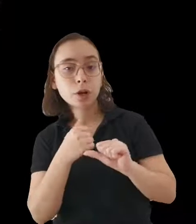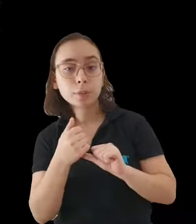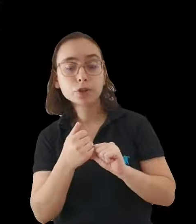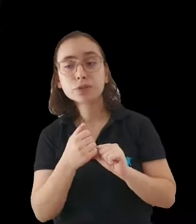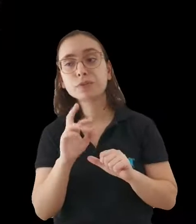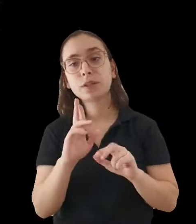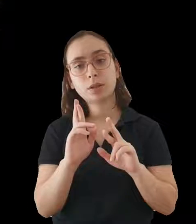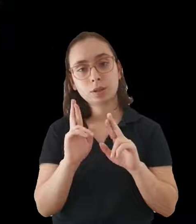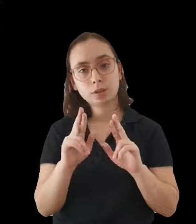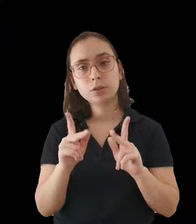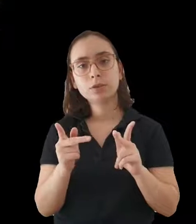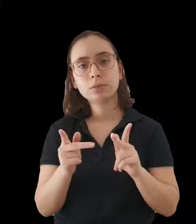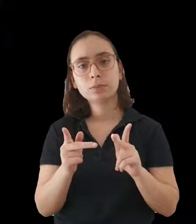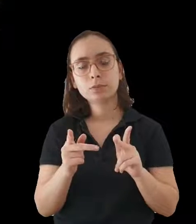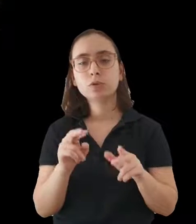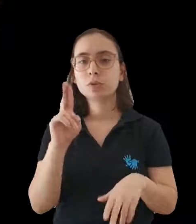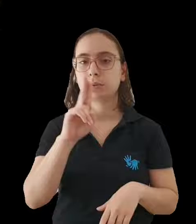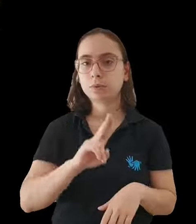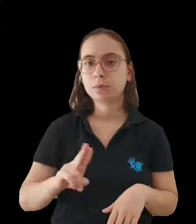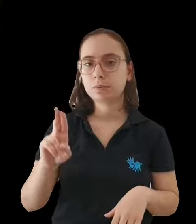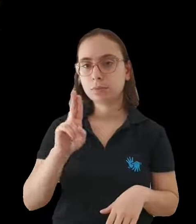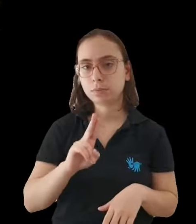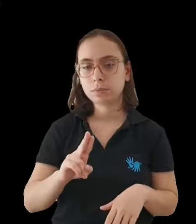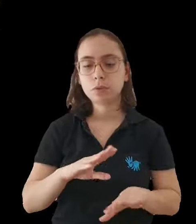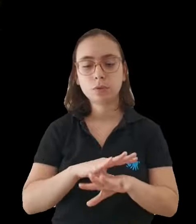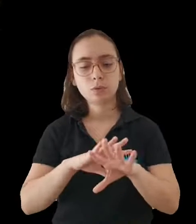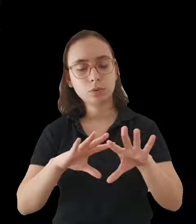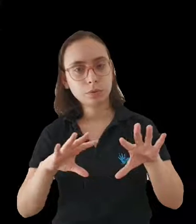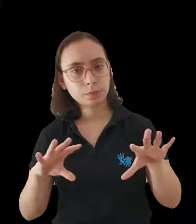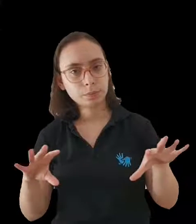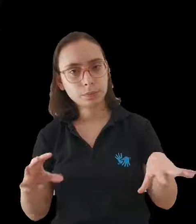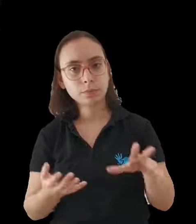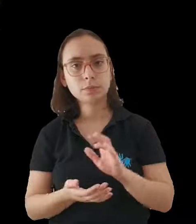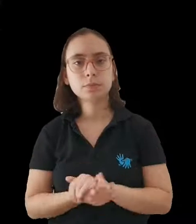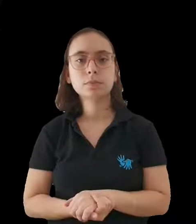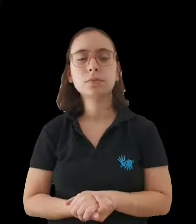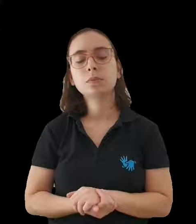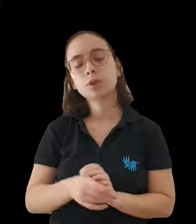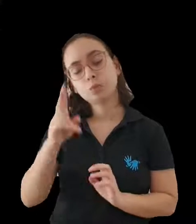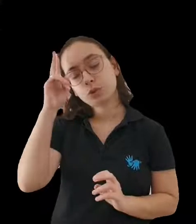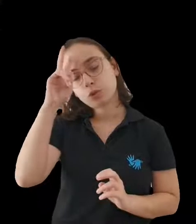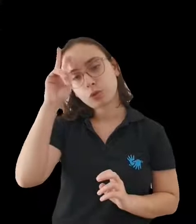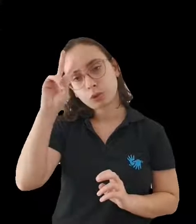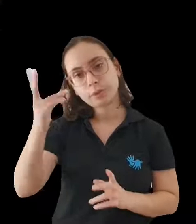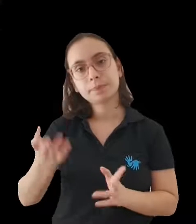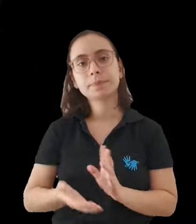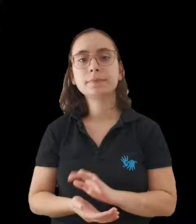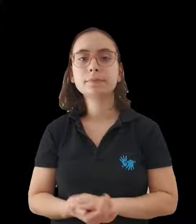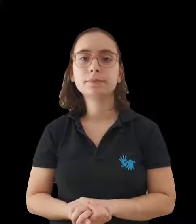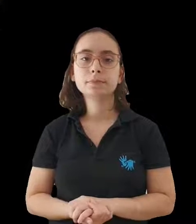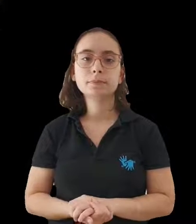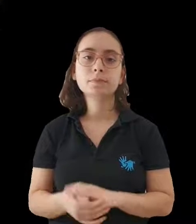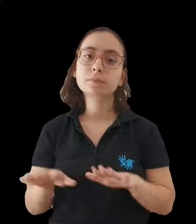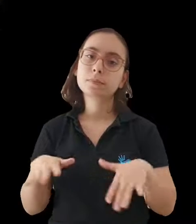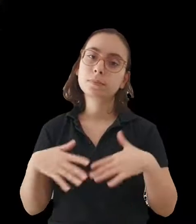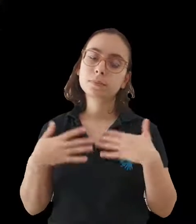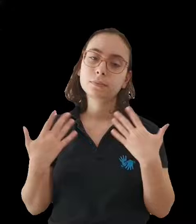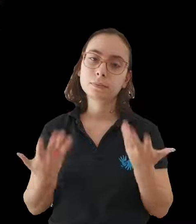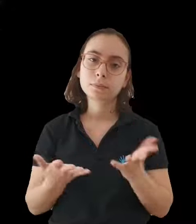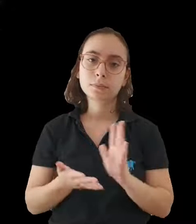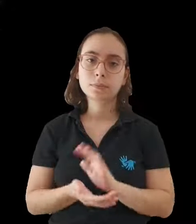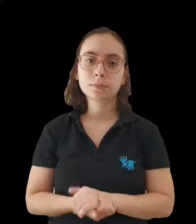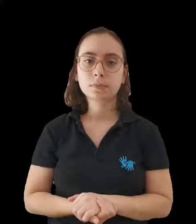forma de usar esse tapete, né? Mais uma história, tá? Então, assim,